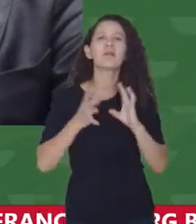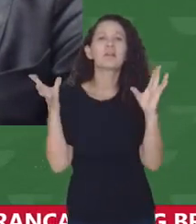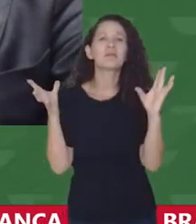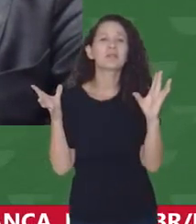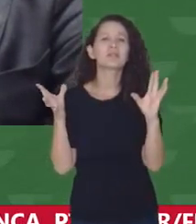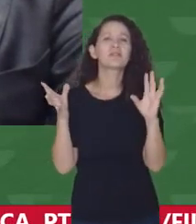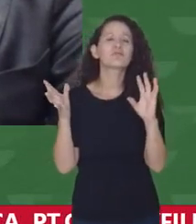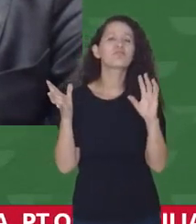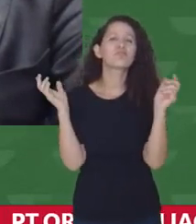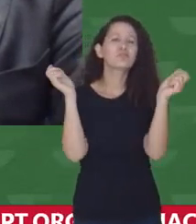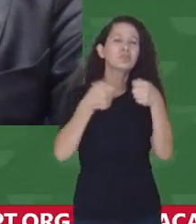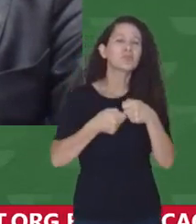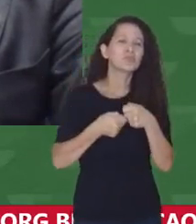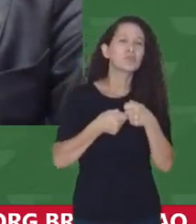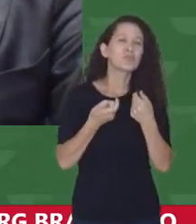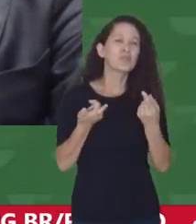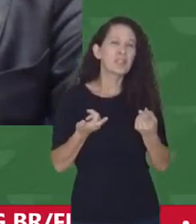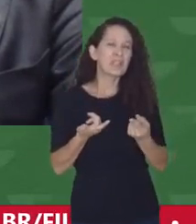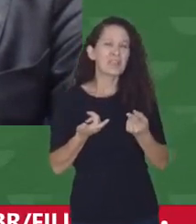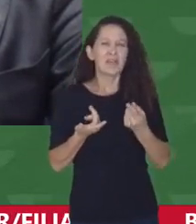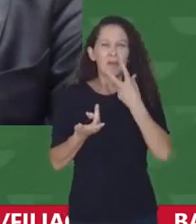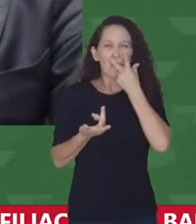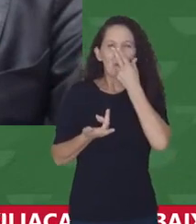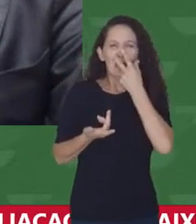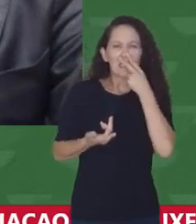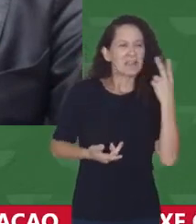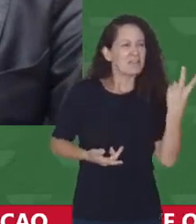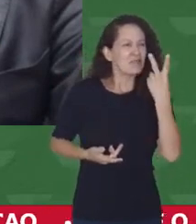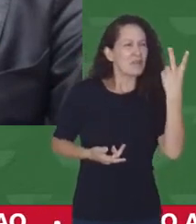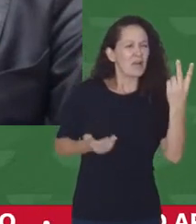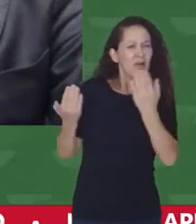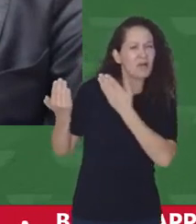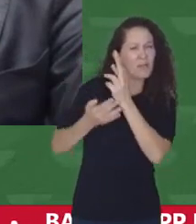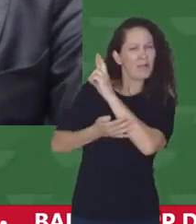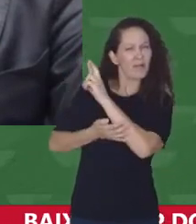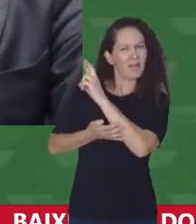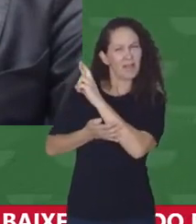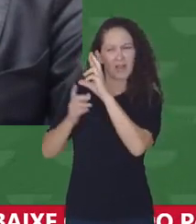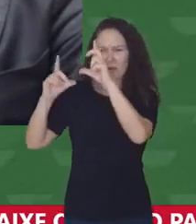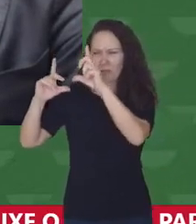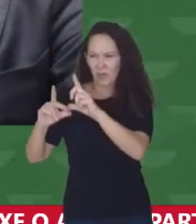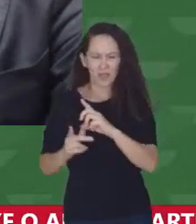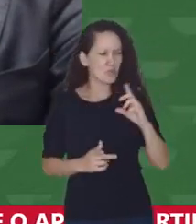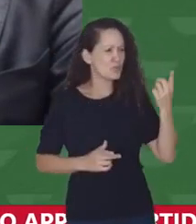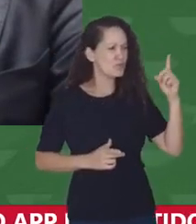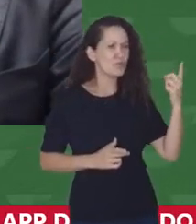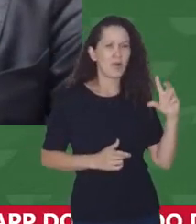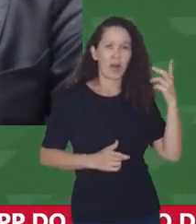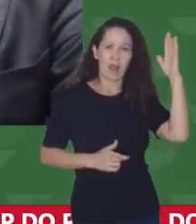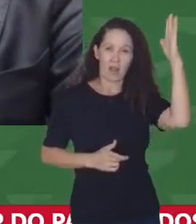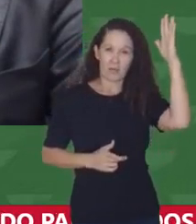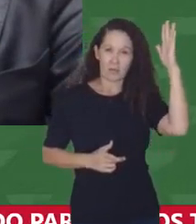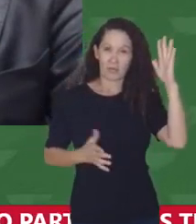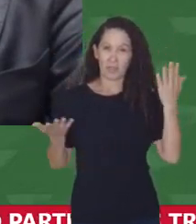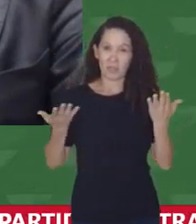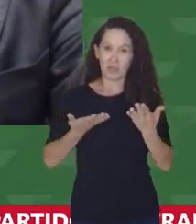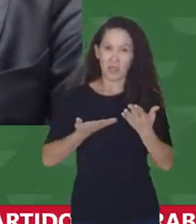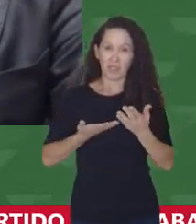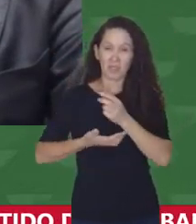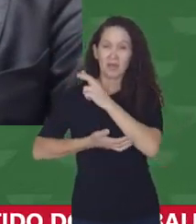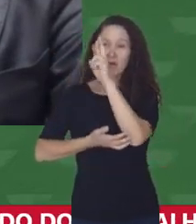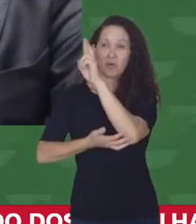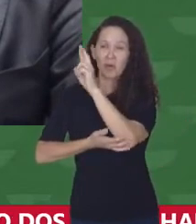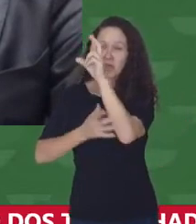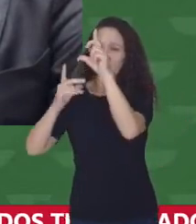câmbio, o que possibilitou uma especulação desmedida com o real, e agora esse cenário de uma taxa de câmbio super